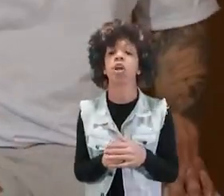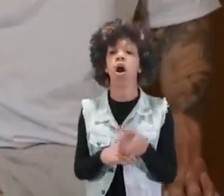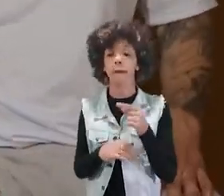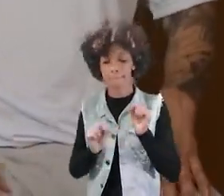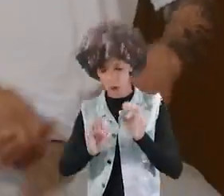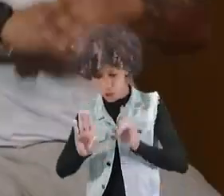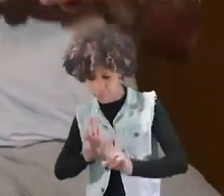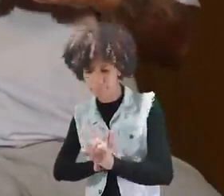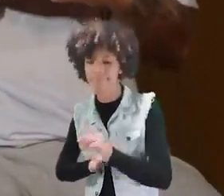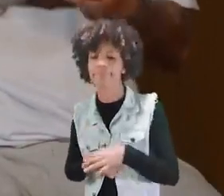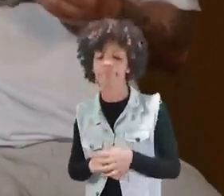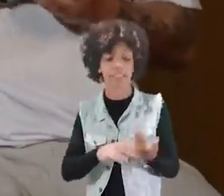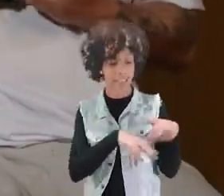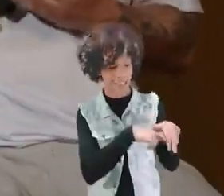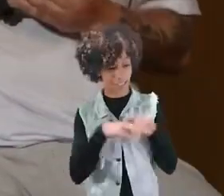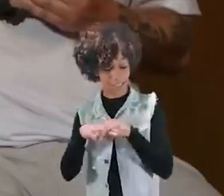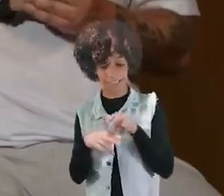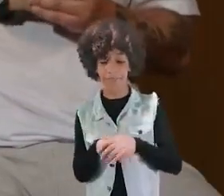do flamengo pode entrar sempre